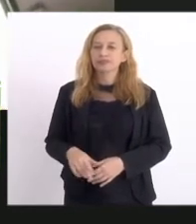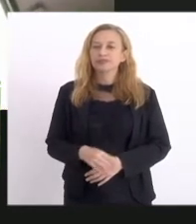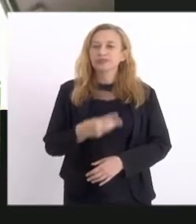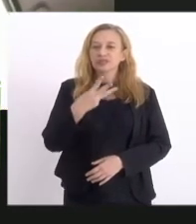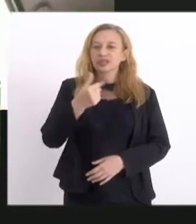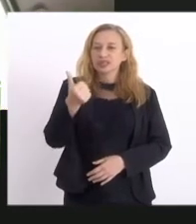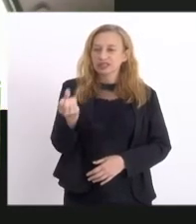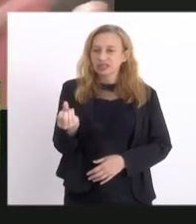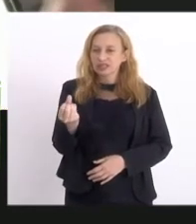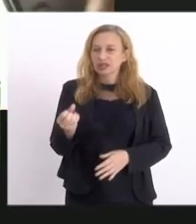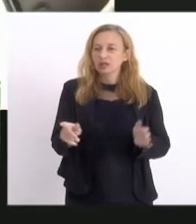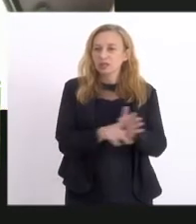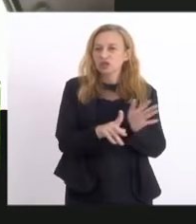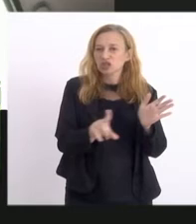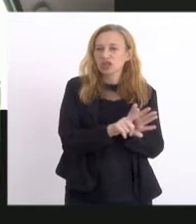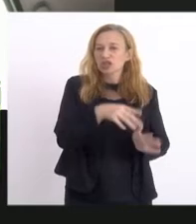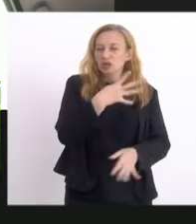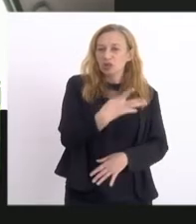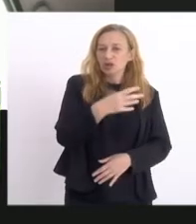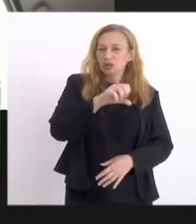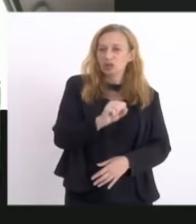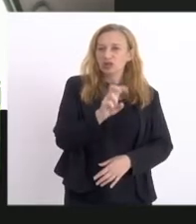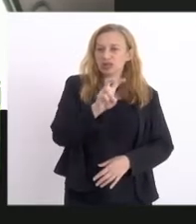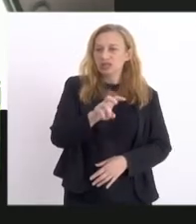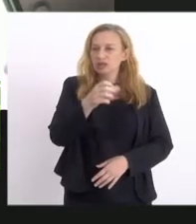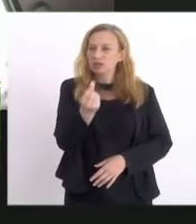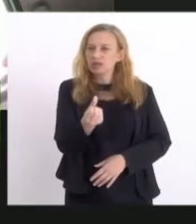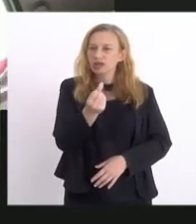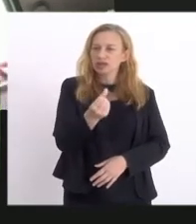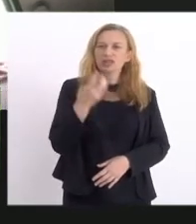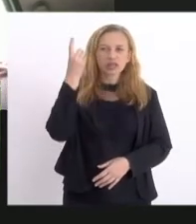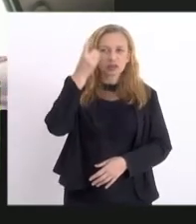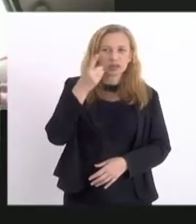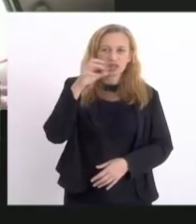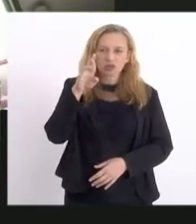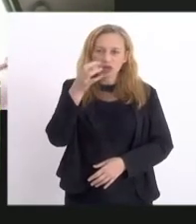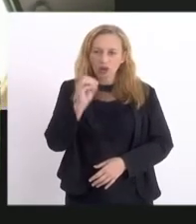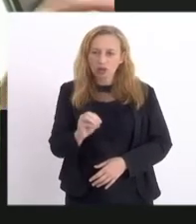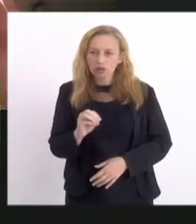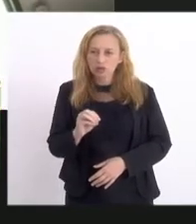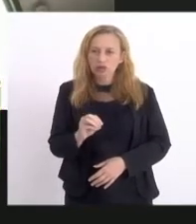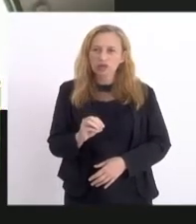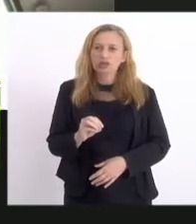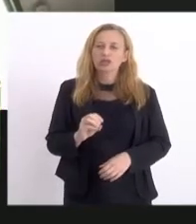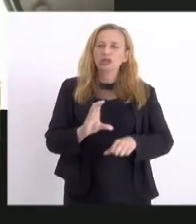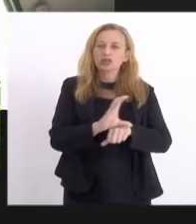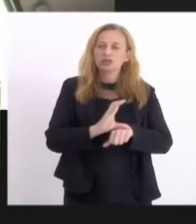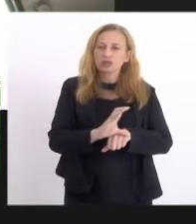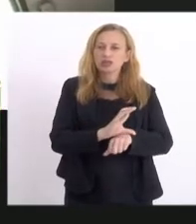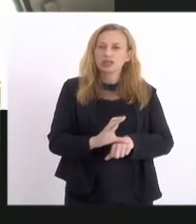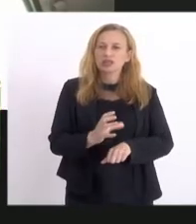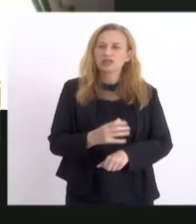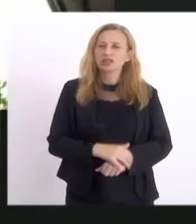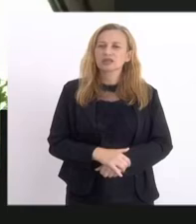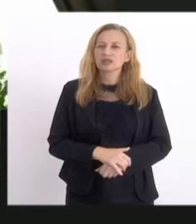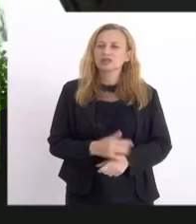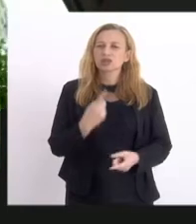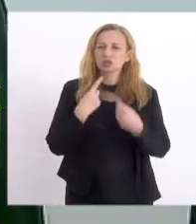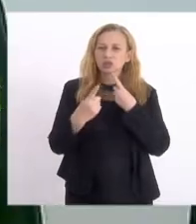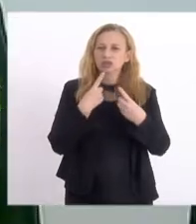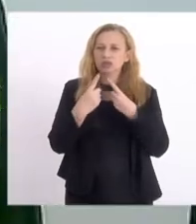36 da pauta. Projeto de lei 4856/2021, também deputado Ronaldo Anchieta, parecer pela constitucionalidade. Em